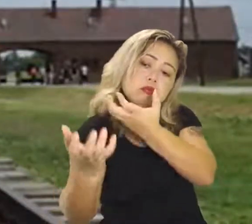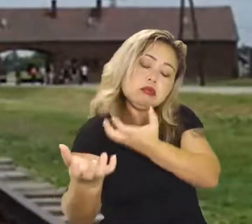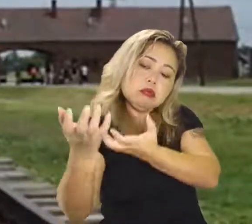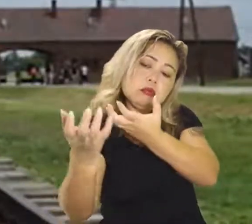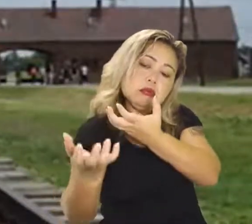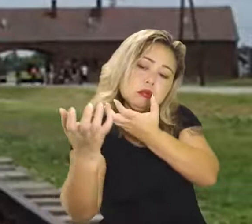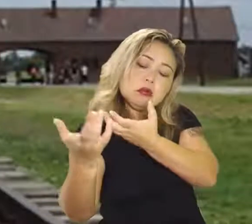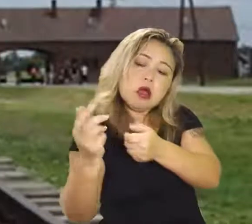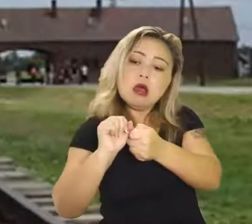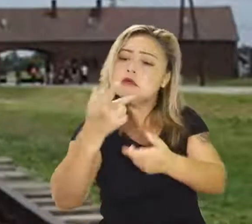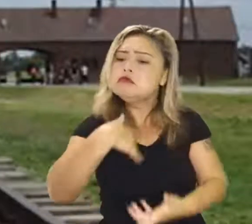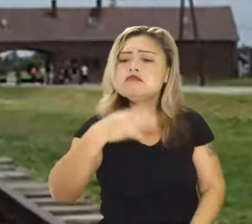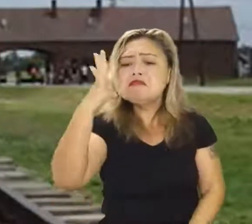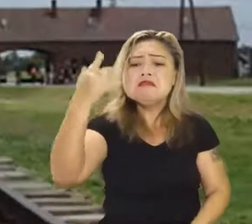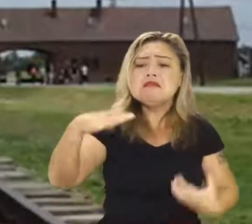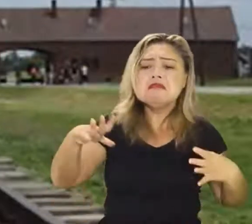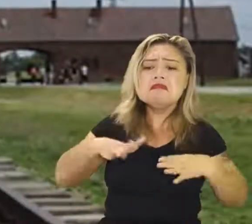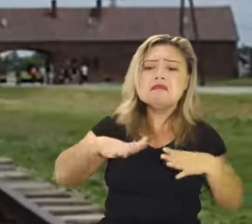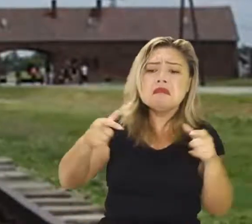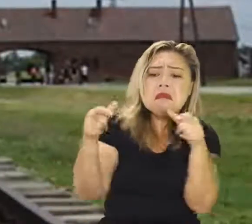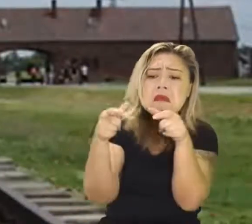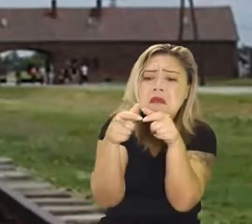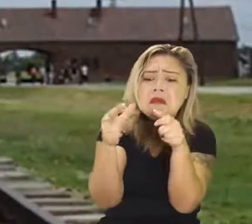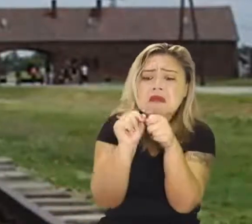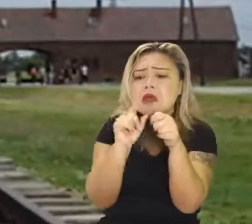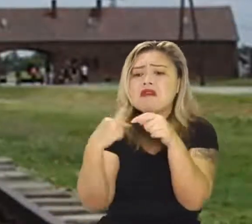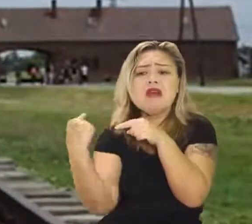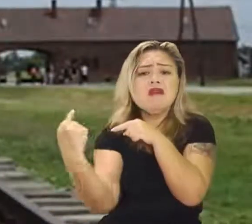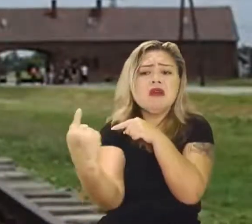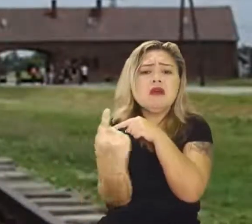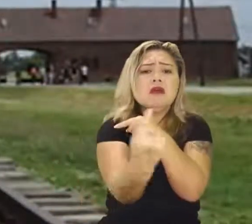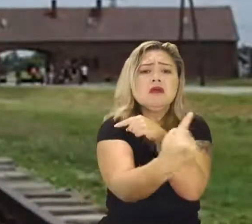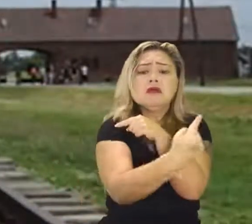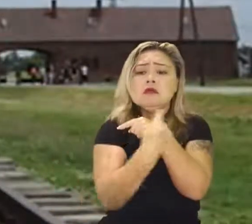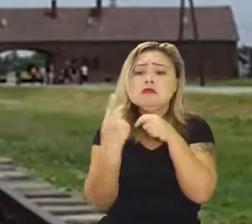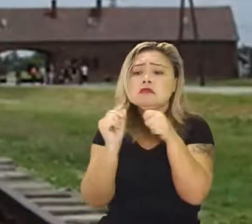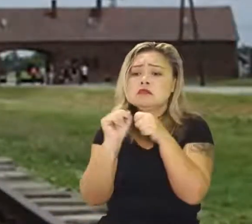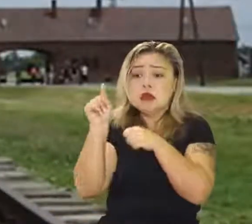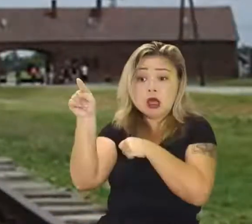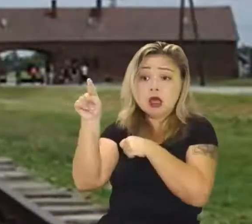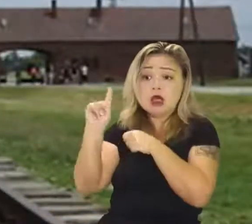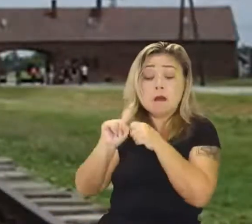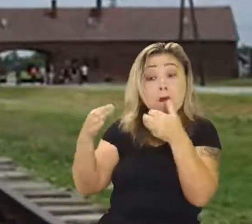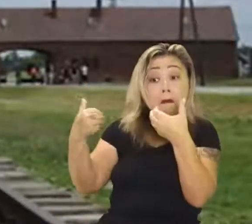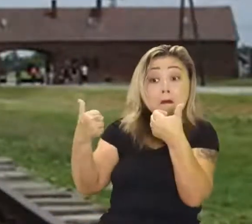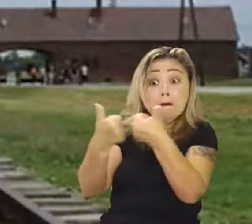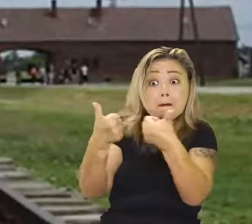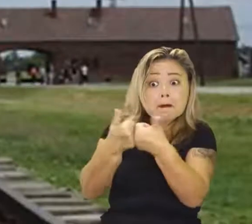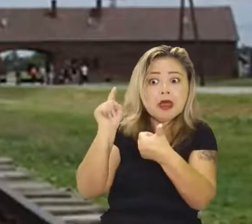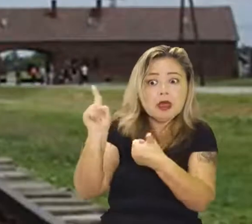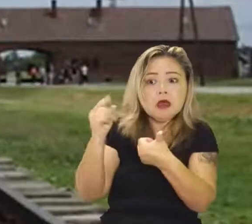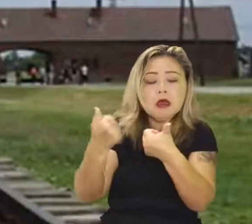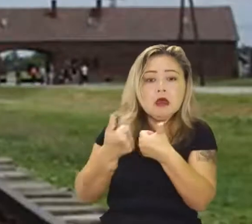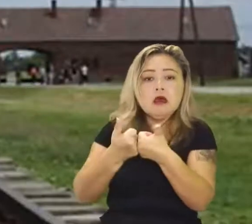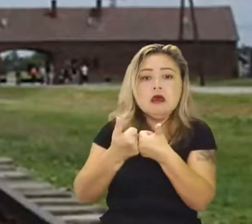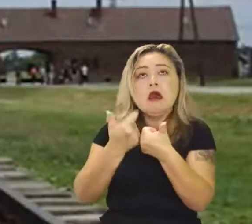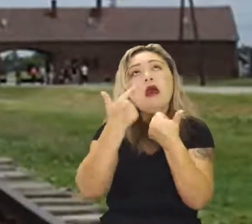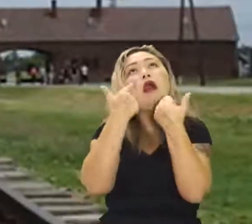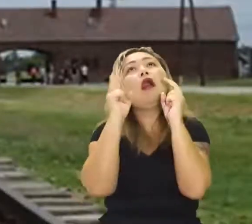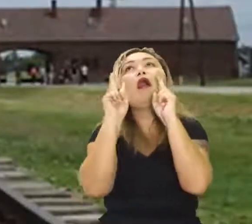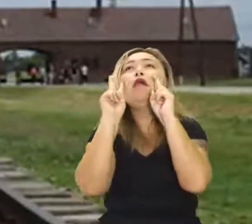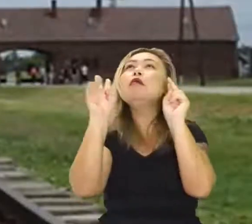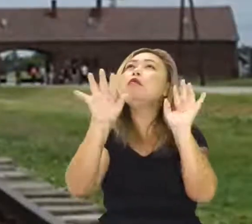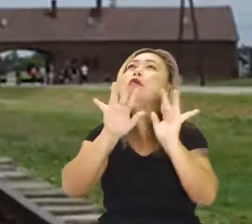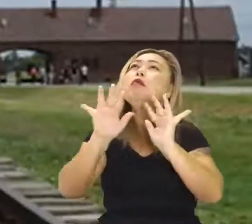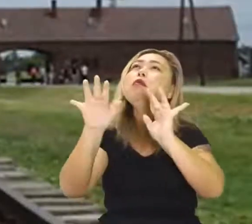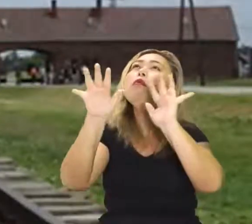Imagina em cidades pequenas, cidades que ficavam ao redor desse campo de concentração, elas viam aquela